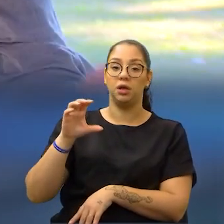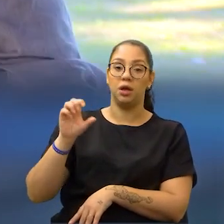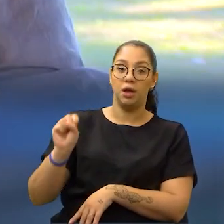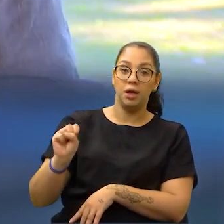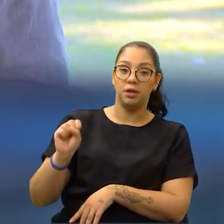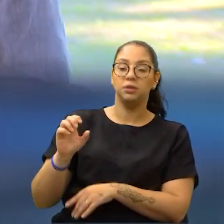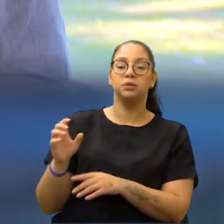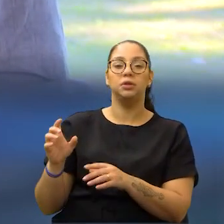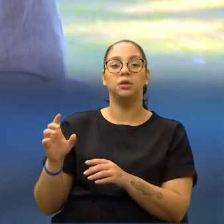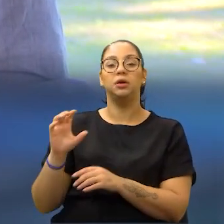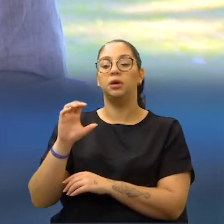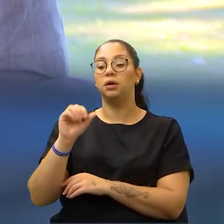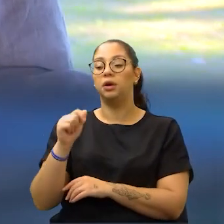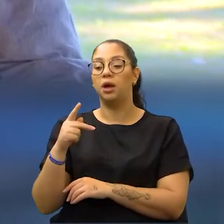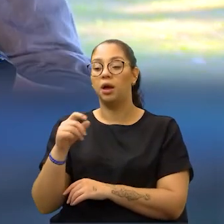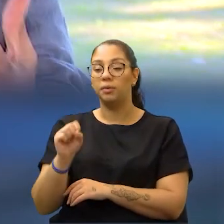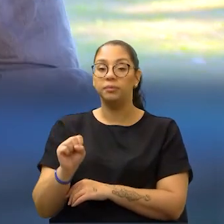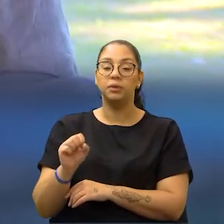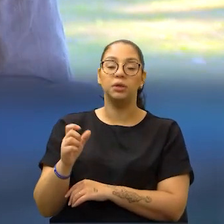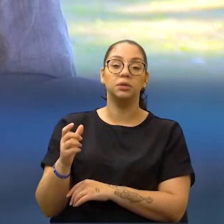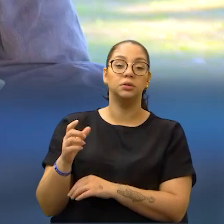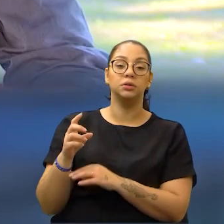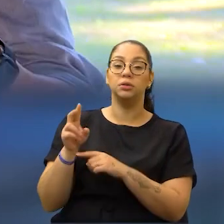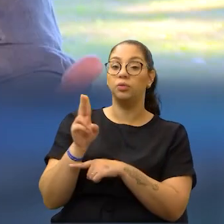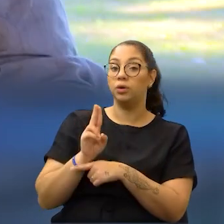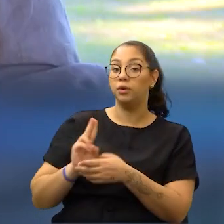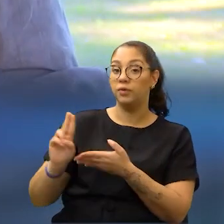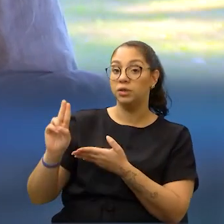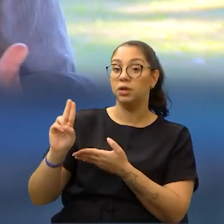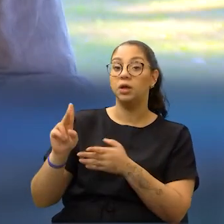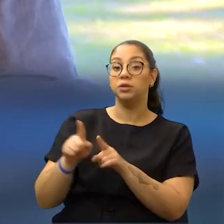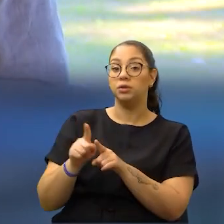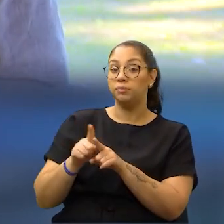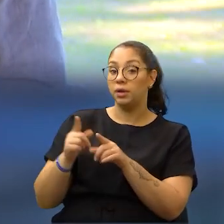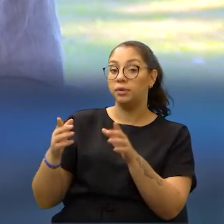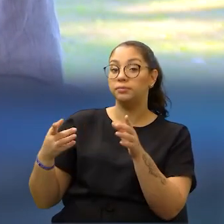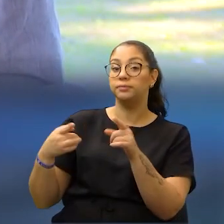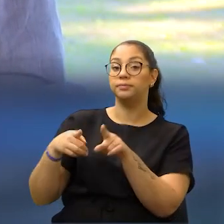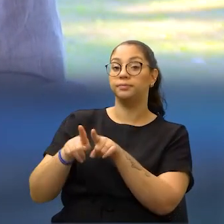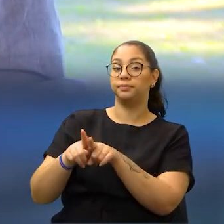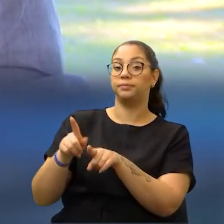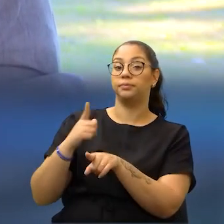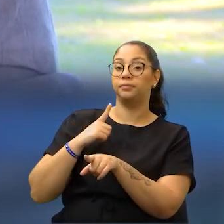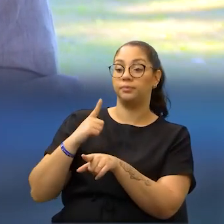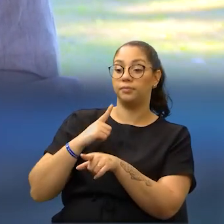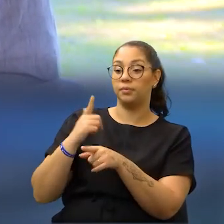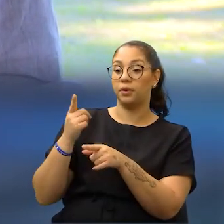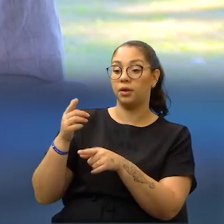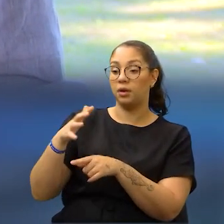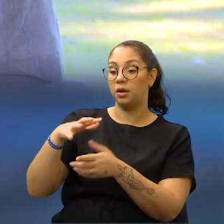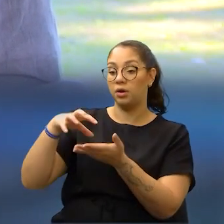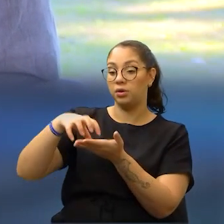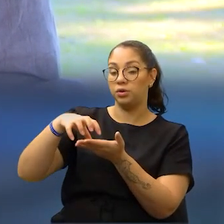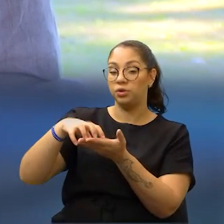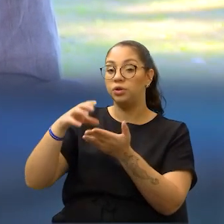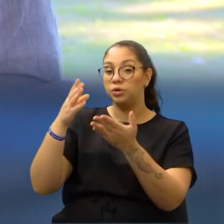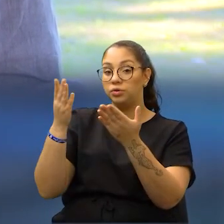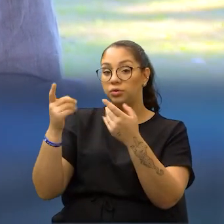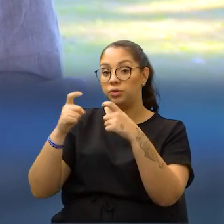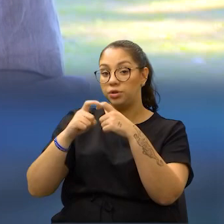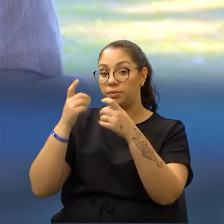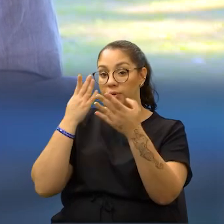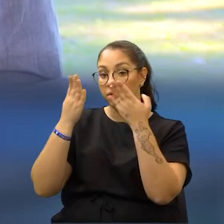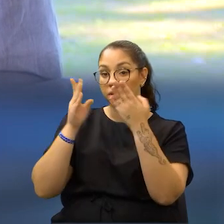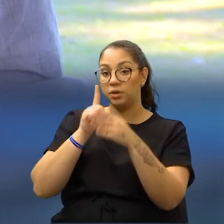CS, CAPS, né, ambulatórios, universidades, né, a gente trabalha muito também com a Unicamp, com o ambulatório, né, de psiquiatria da